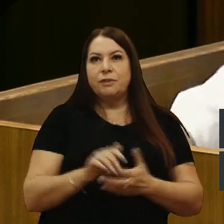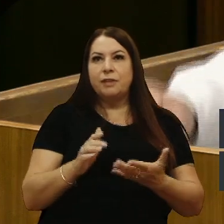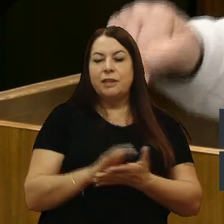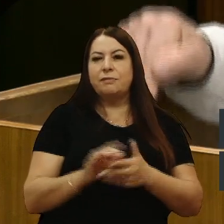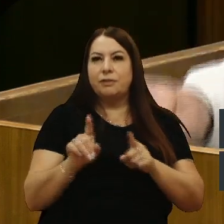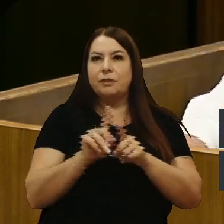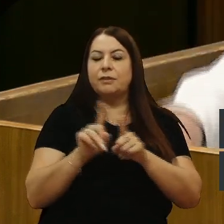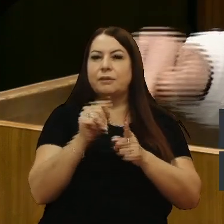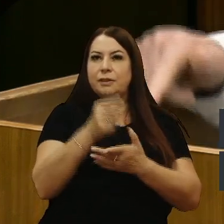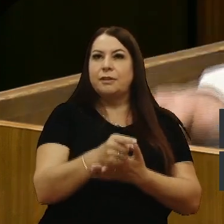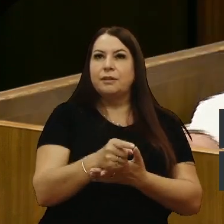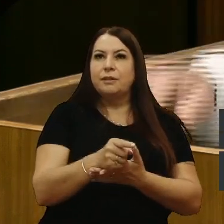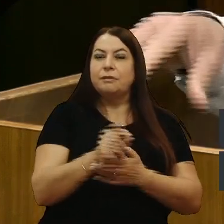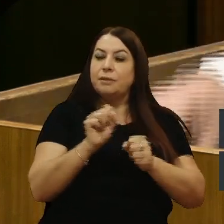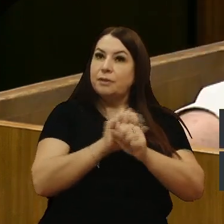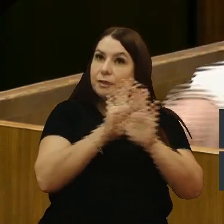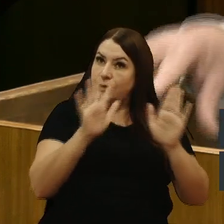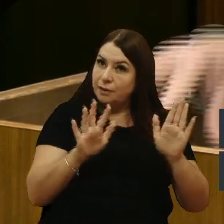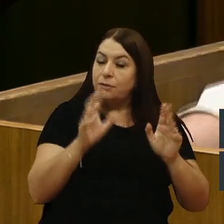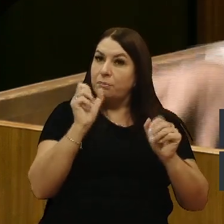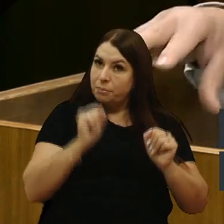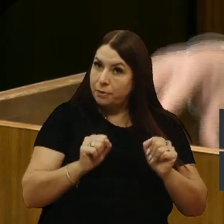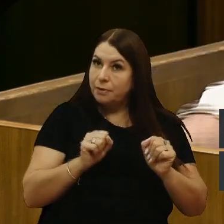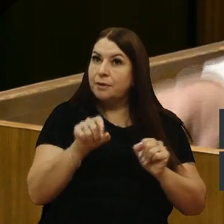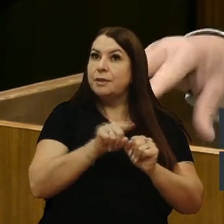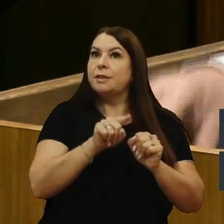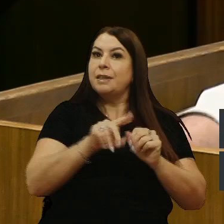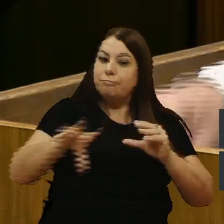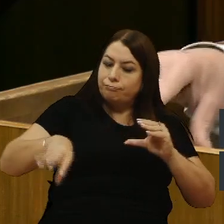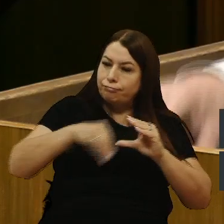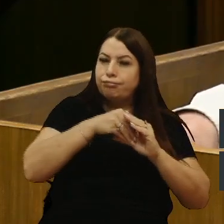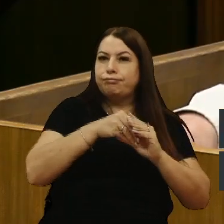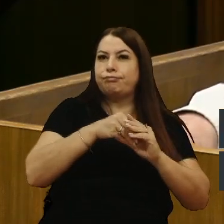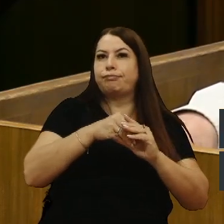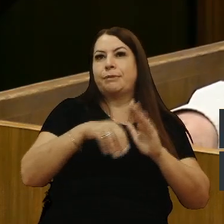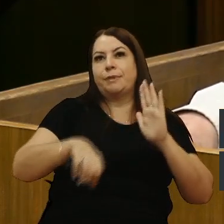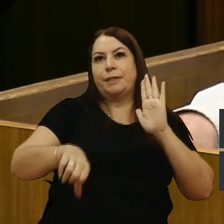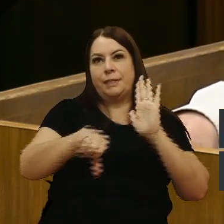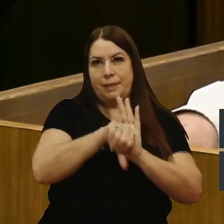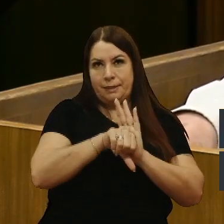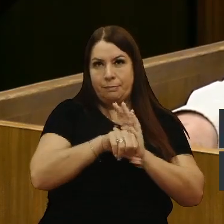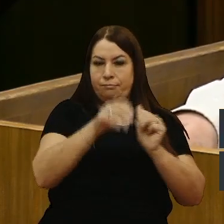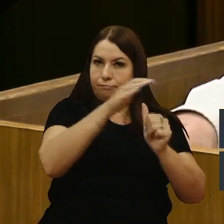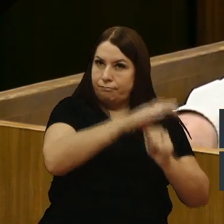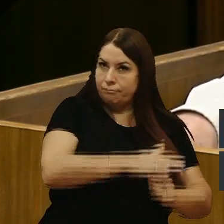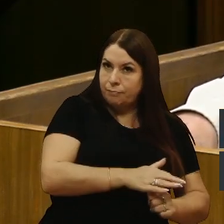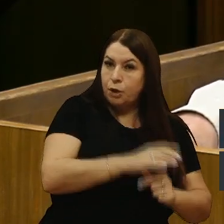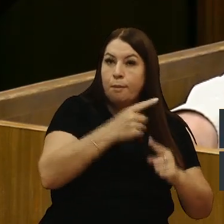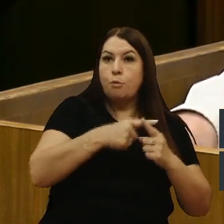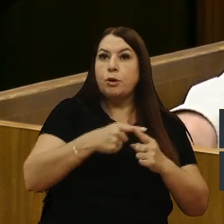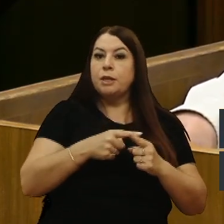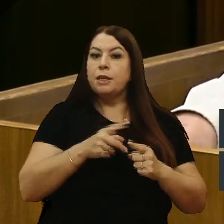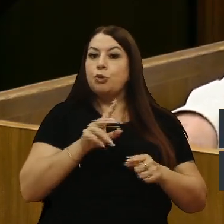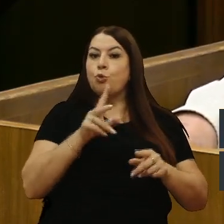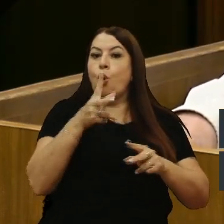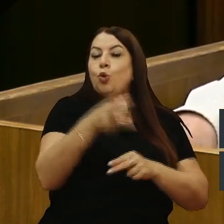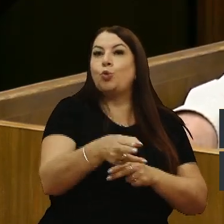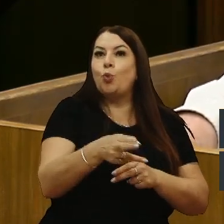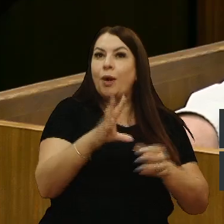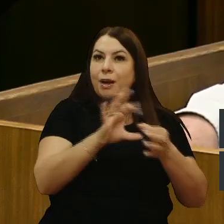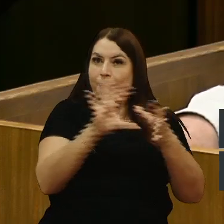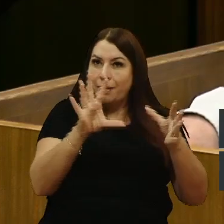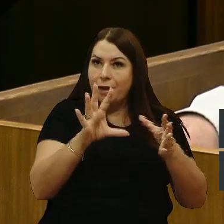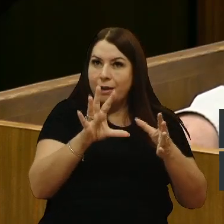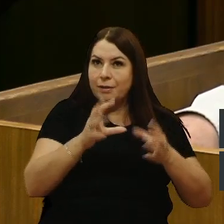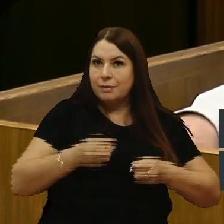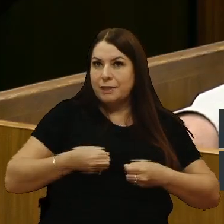Isso está bem esclarecido que pode ser enquadrado como crime de misoginia. Por quê? Porque eu interrompi a liberdade dela